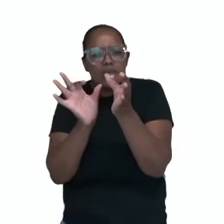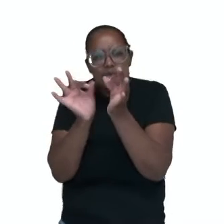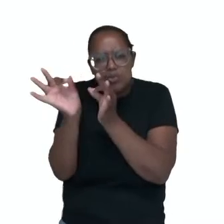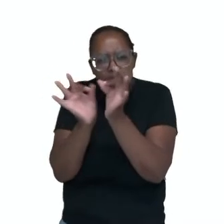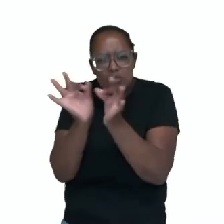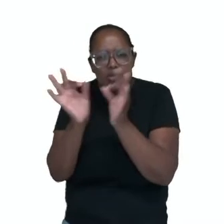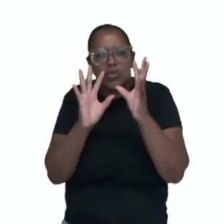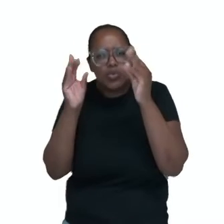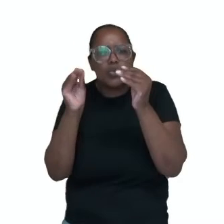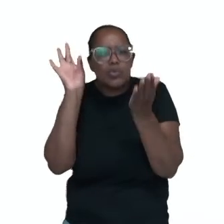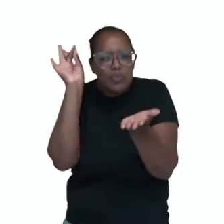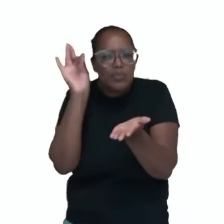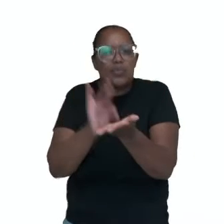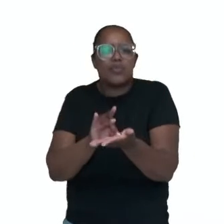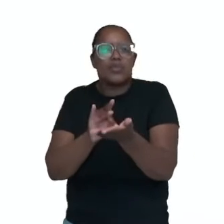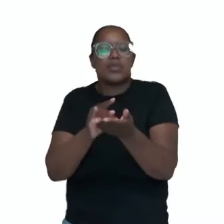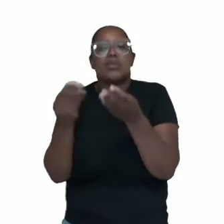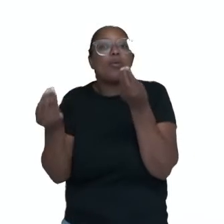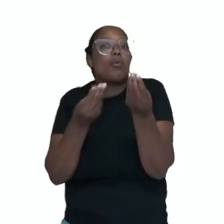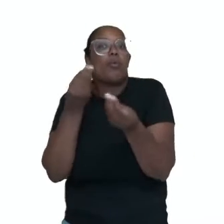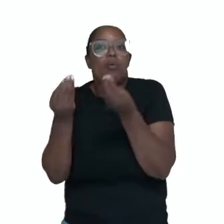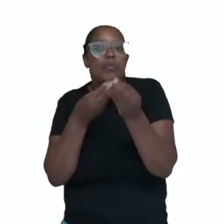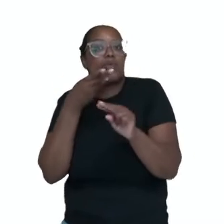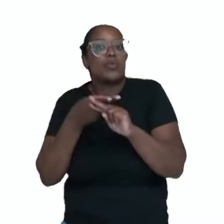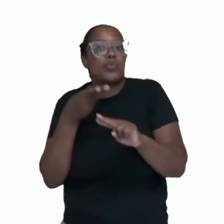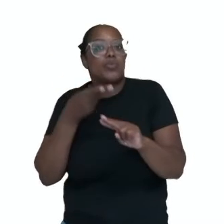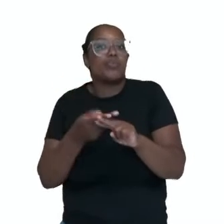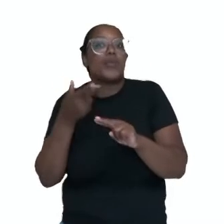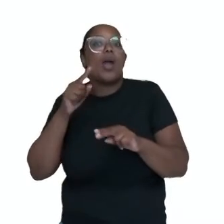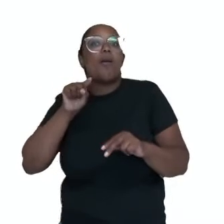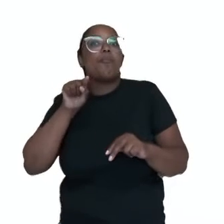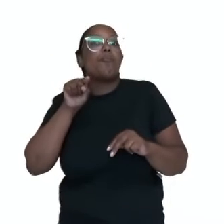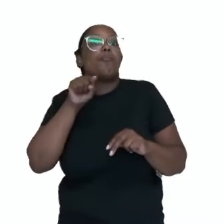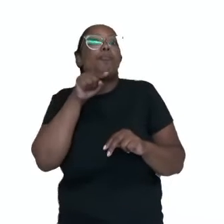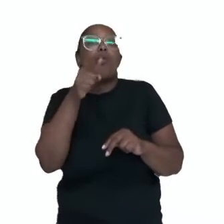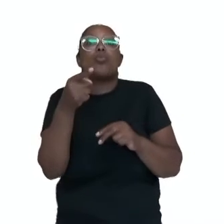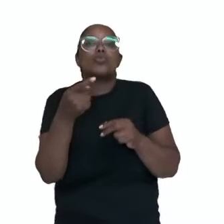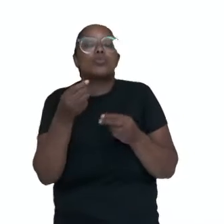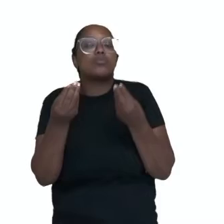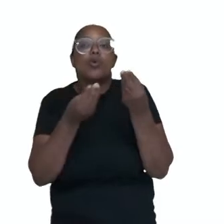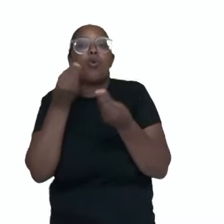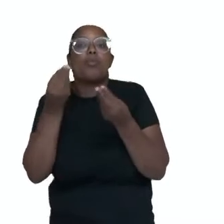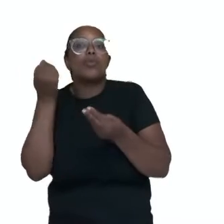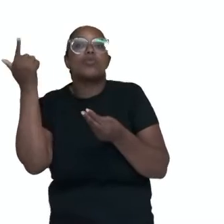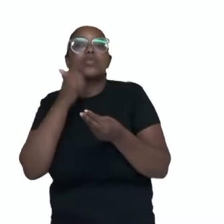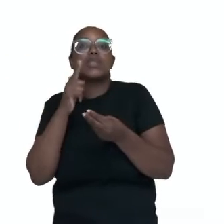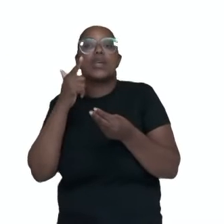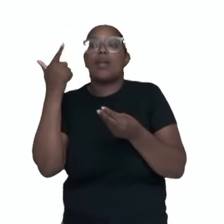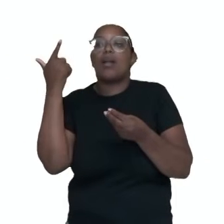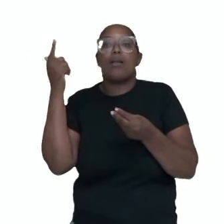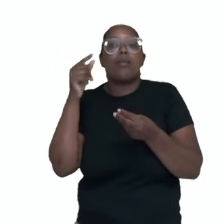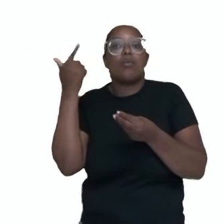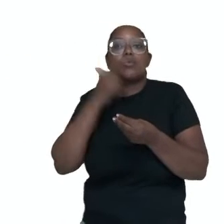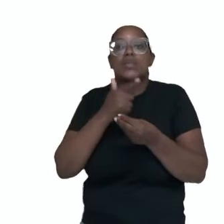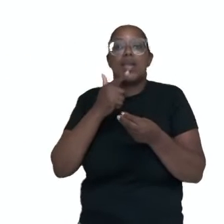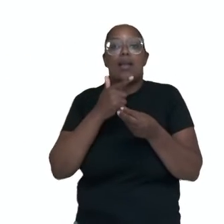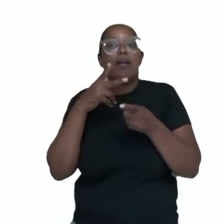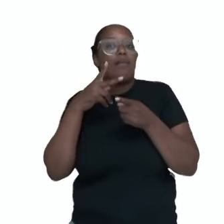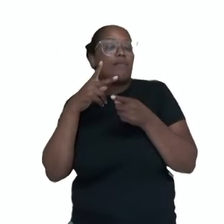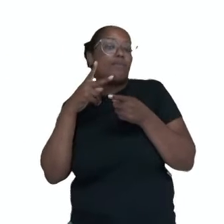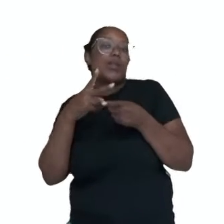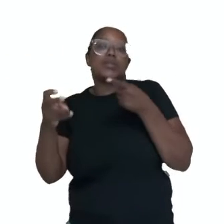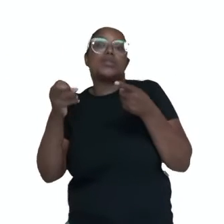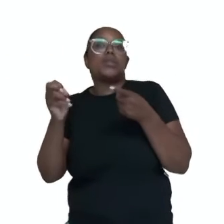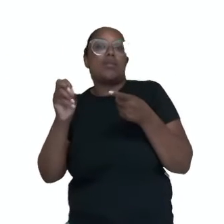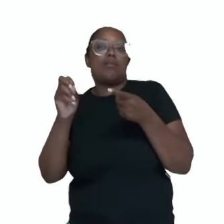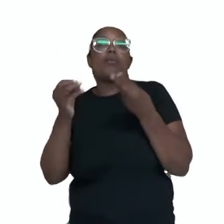oficiais deste campo ali. Pontuação. O objetivo é marcar ponto quando o adversário devolve